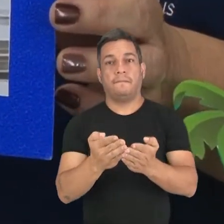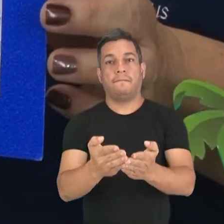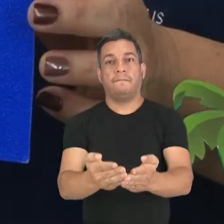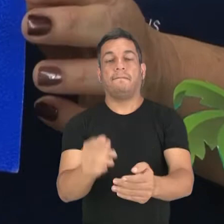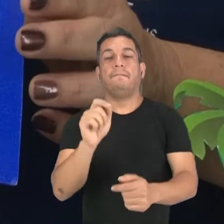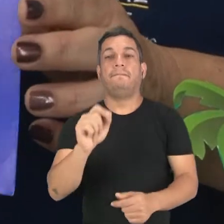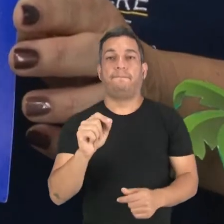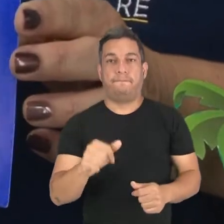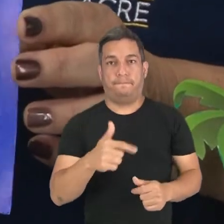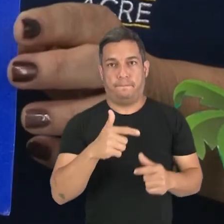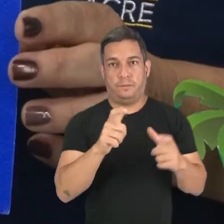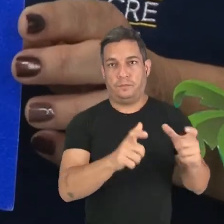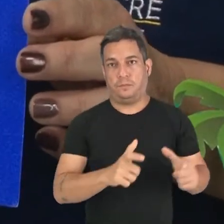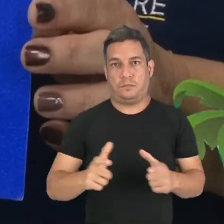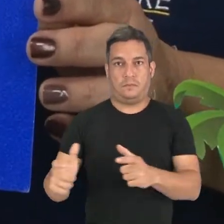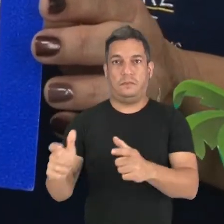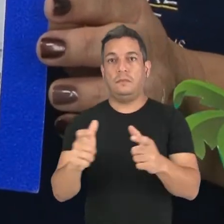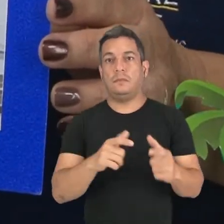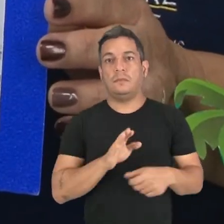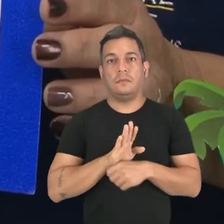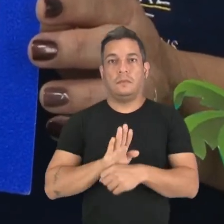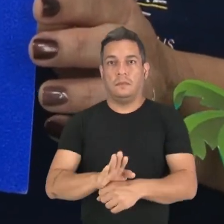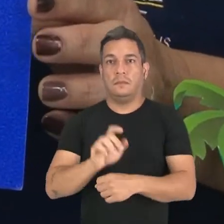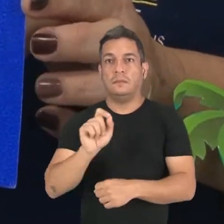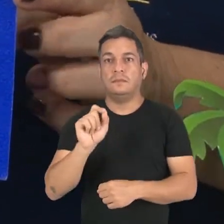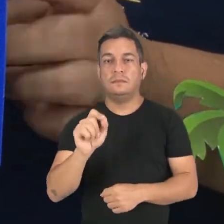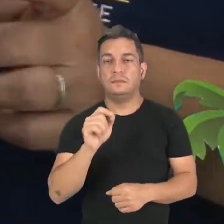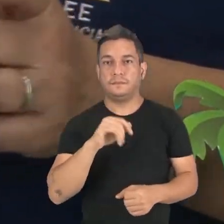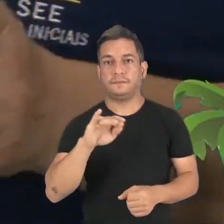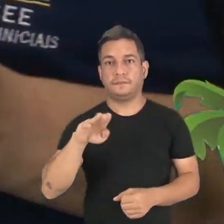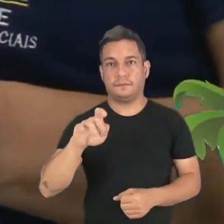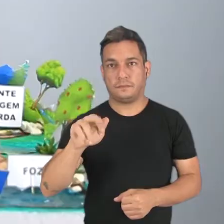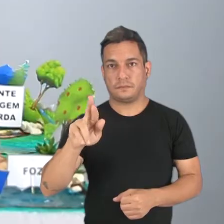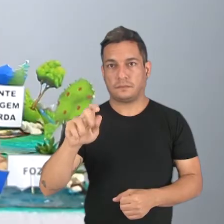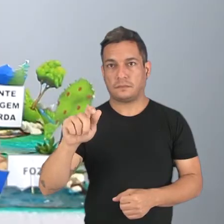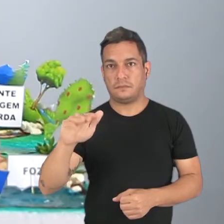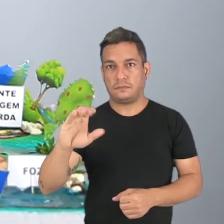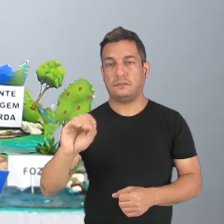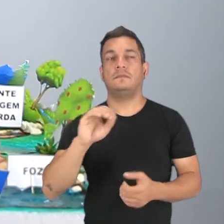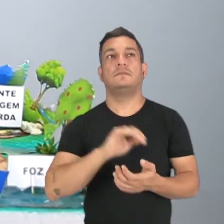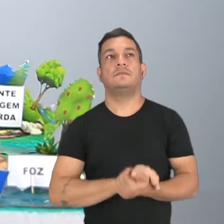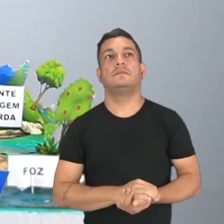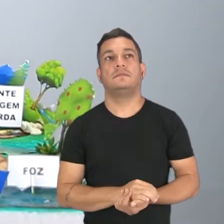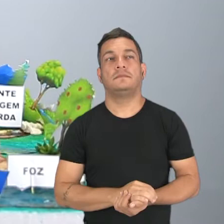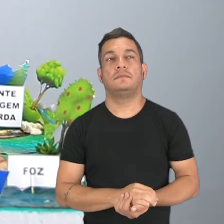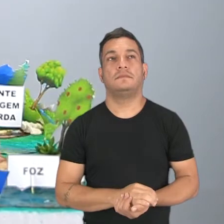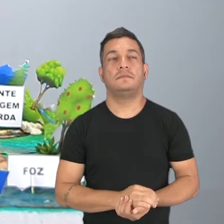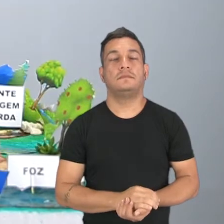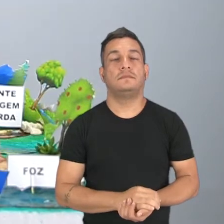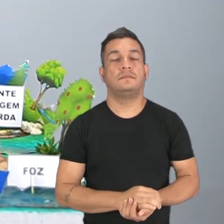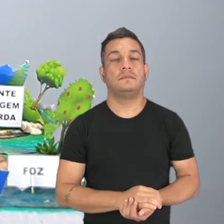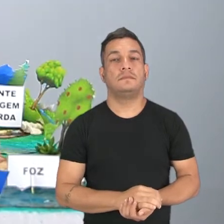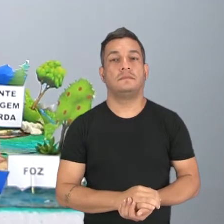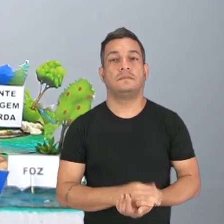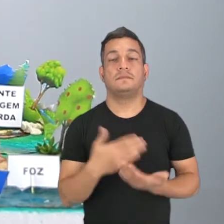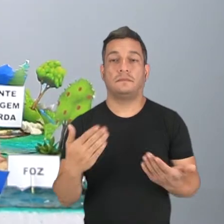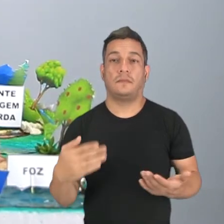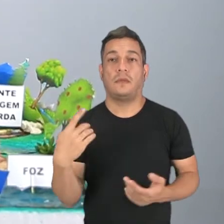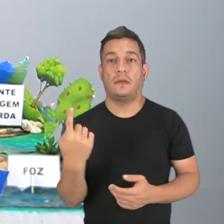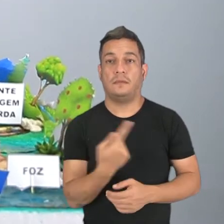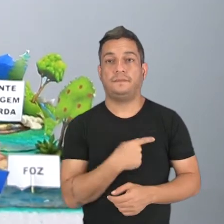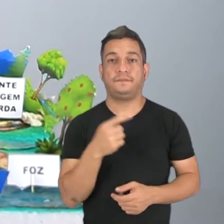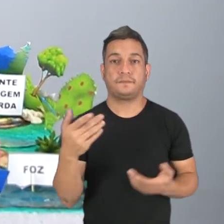de um lugar para o outro, ajudando com isso a migração, não é verdade? Então, nós vamos aqui